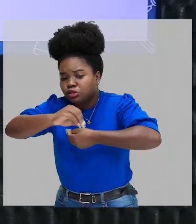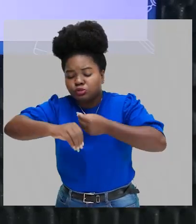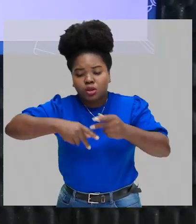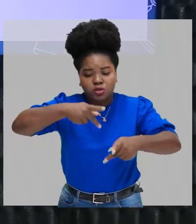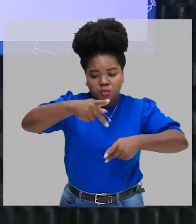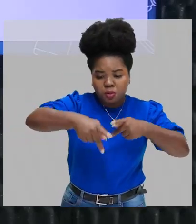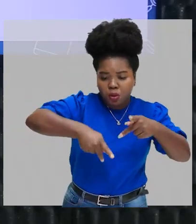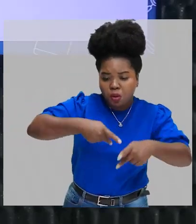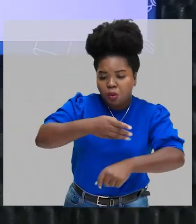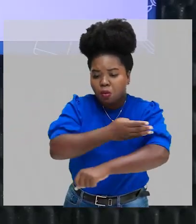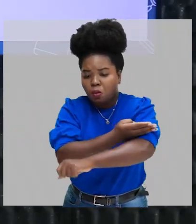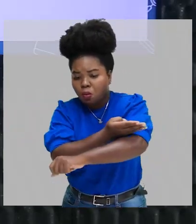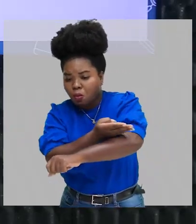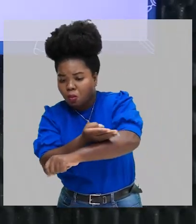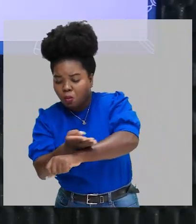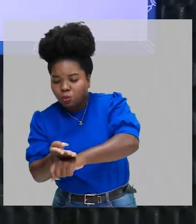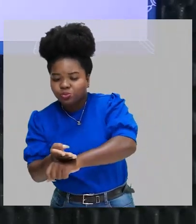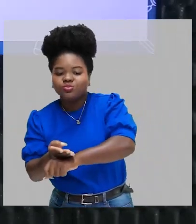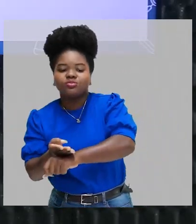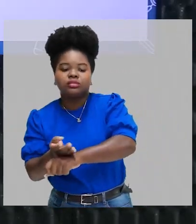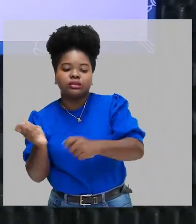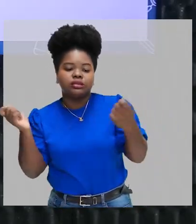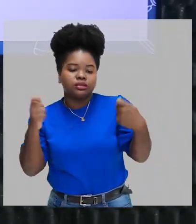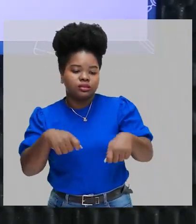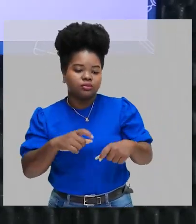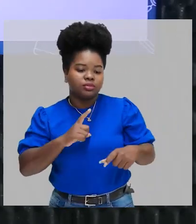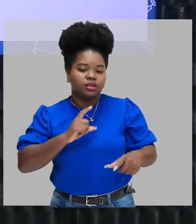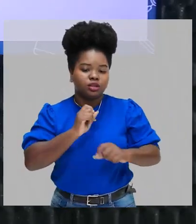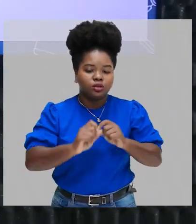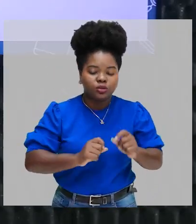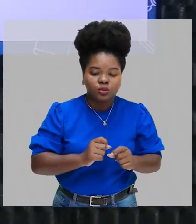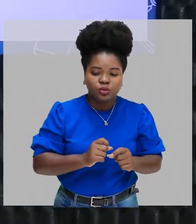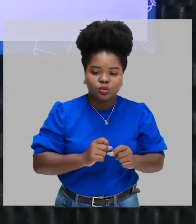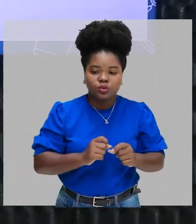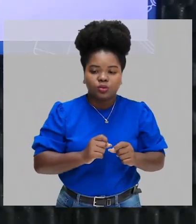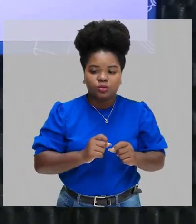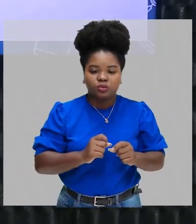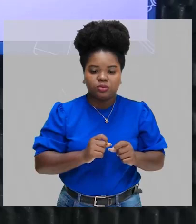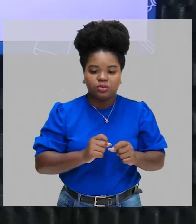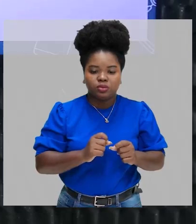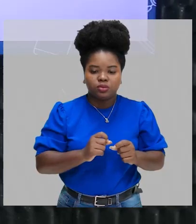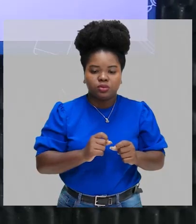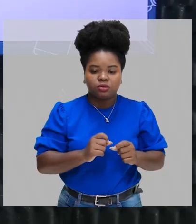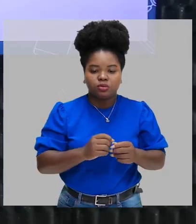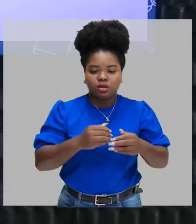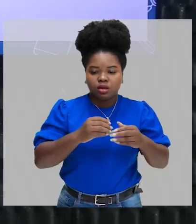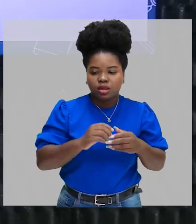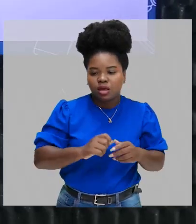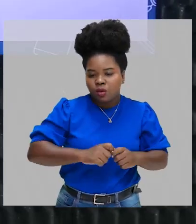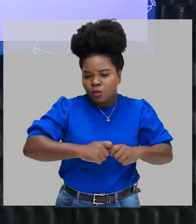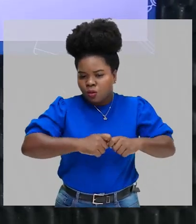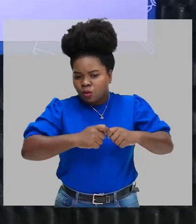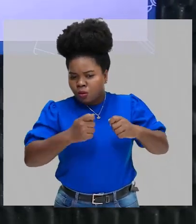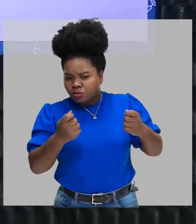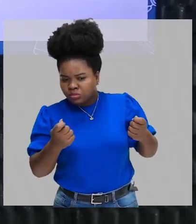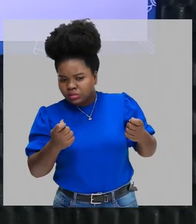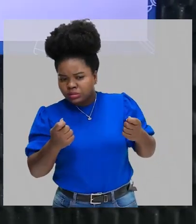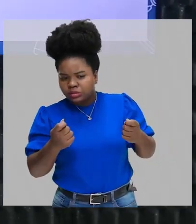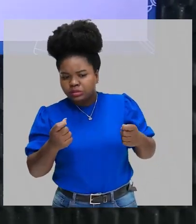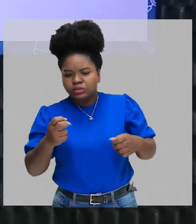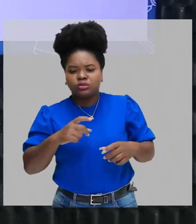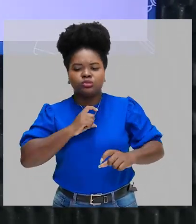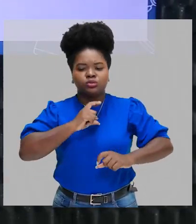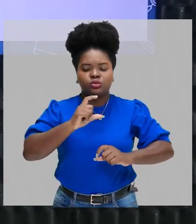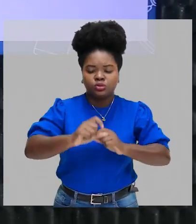costumes, possibilita o rompimento da exclusividade do racionalismo europeu